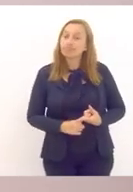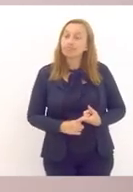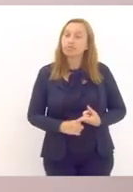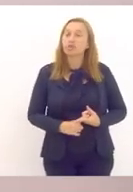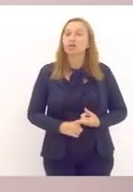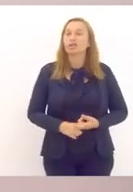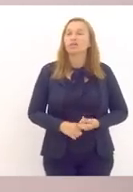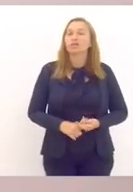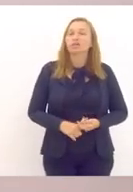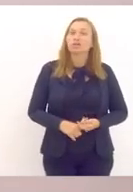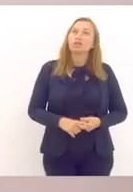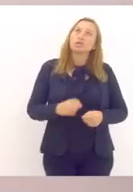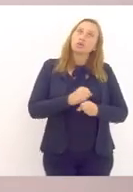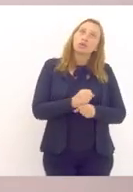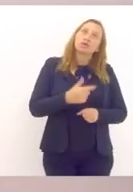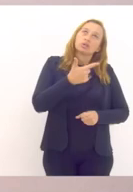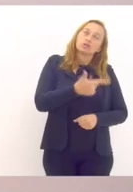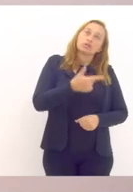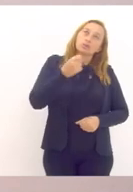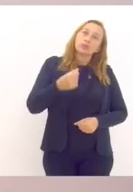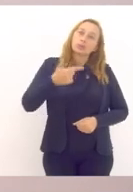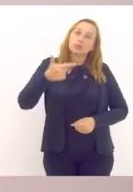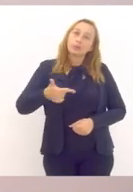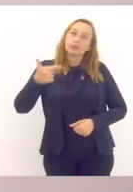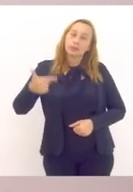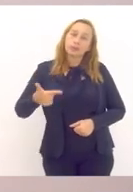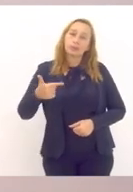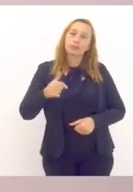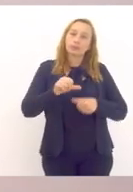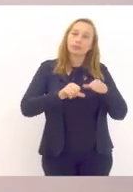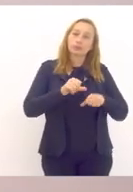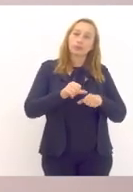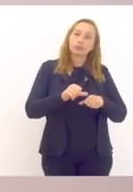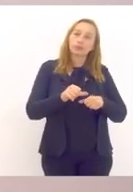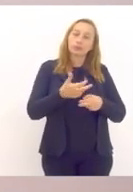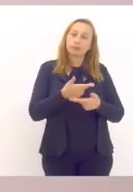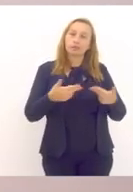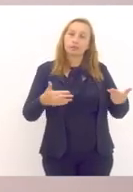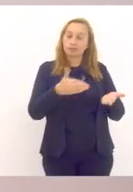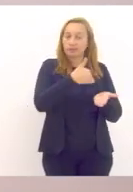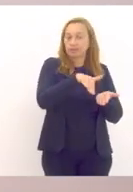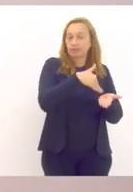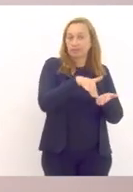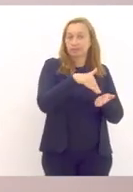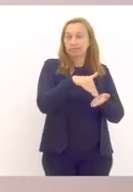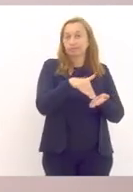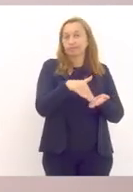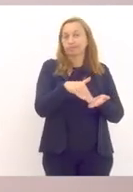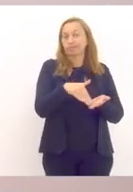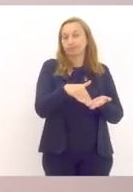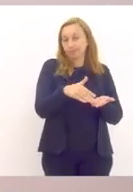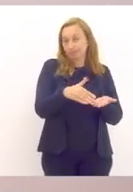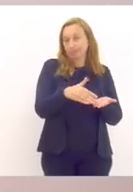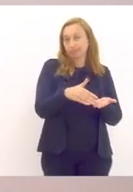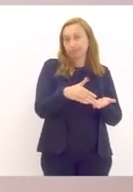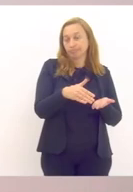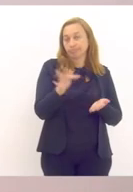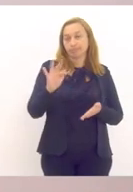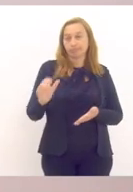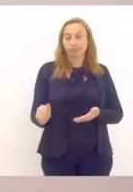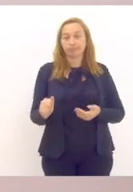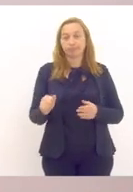talvez 2022 tenha sido o ano de troca mais intensa entre os secretários de Fazenda, por conta das leis 192 e